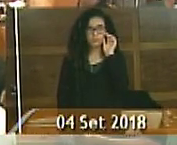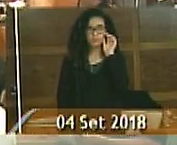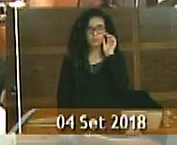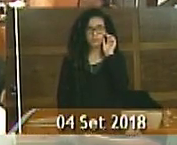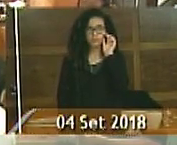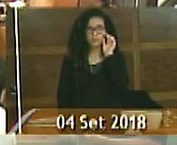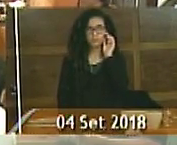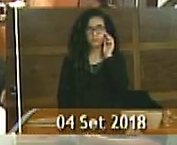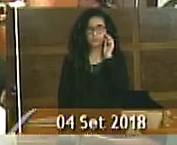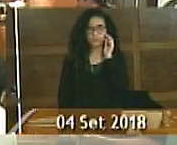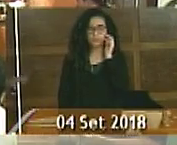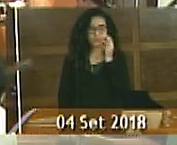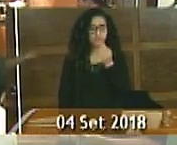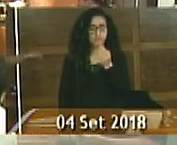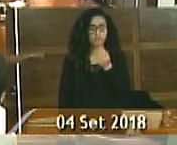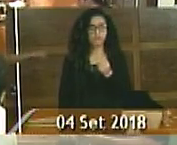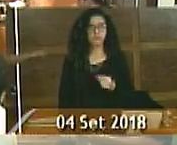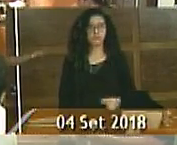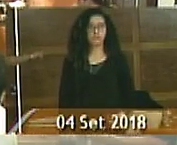escola.